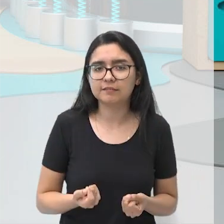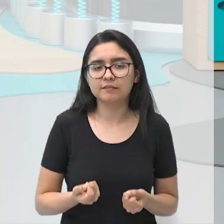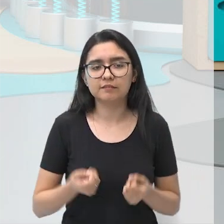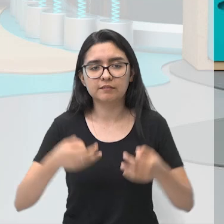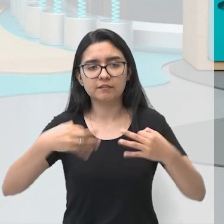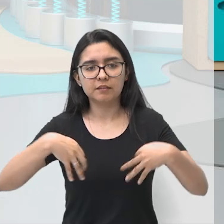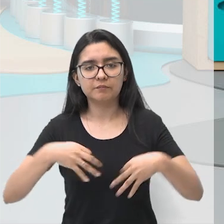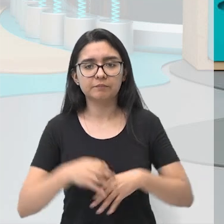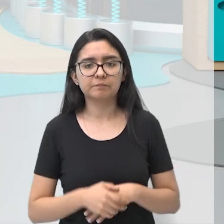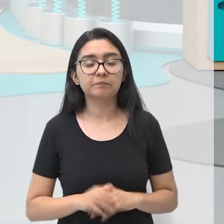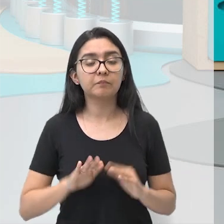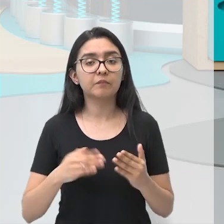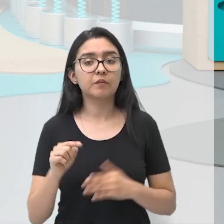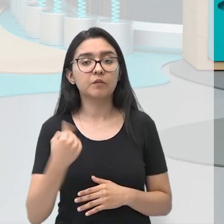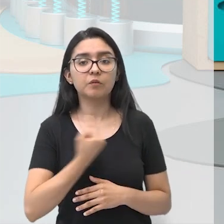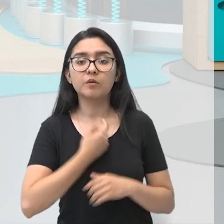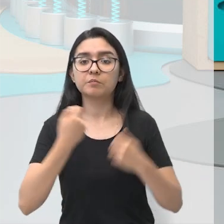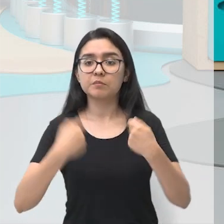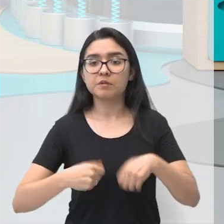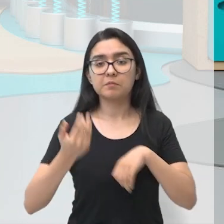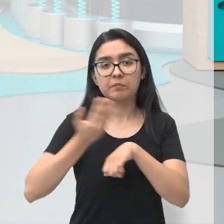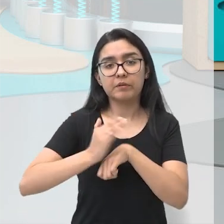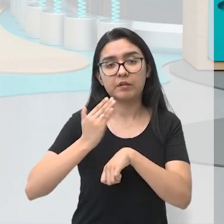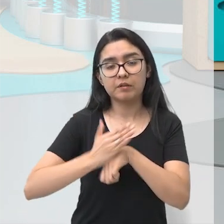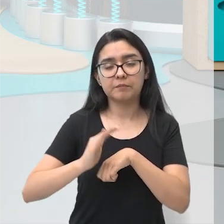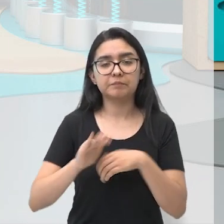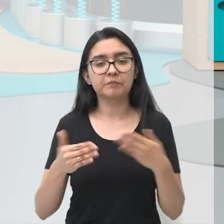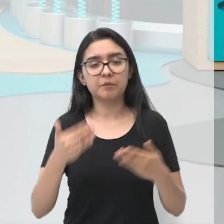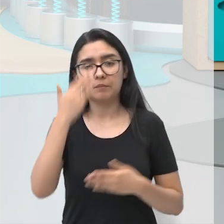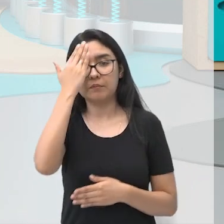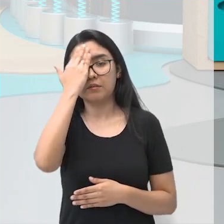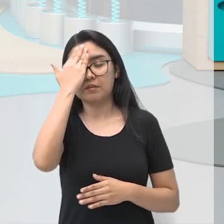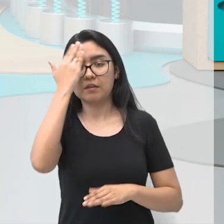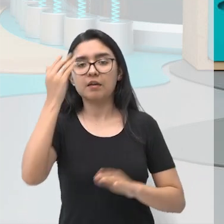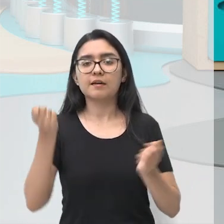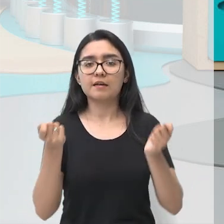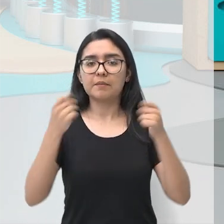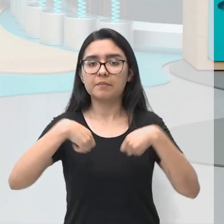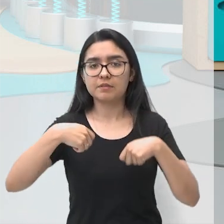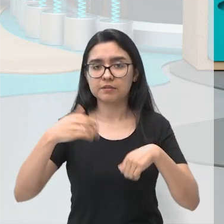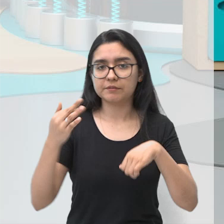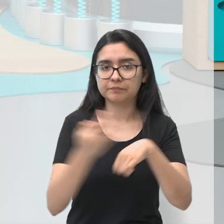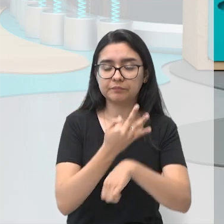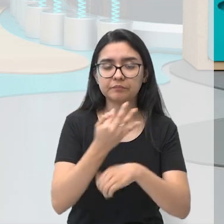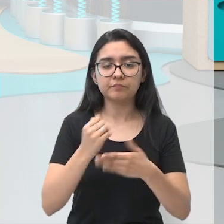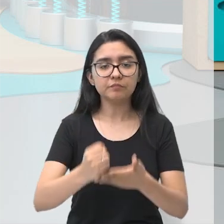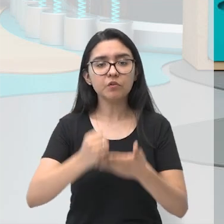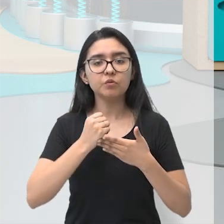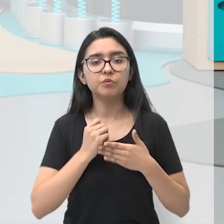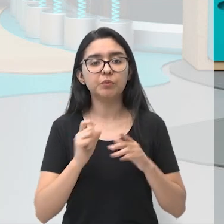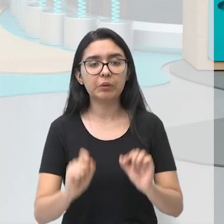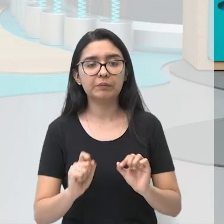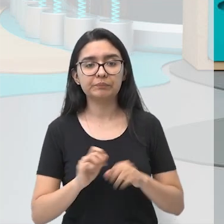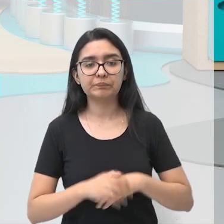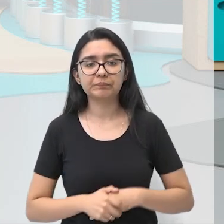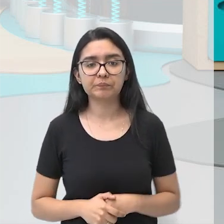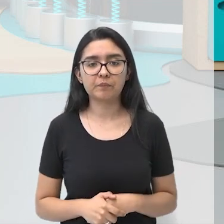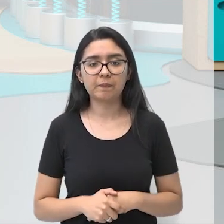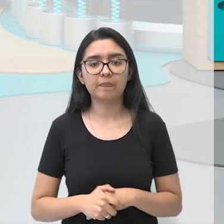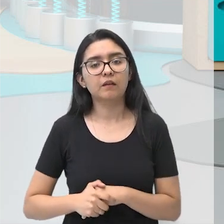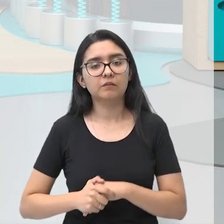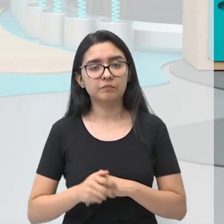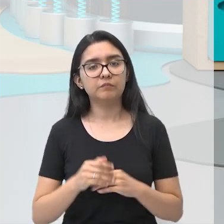ok? Então a gente precisa treinar. E para saber um pouco mais, olha, essa capacidade física, ela ajuda